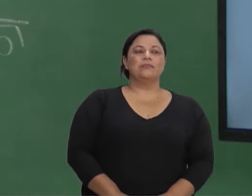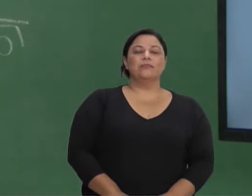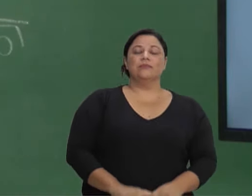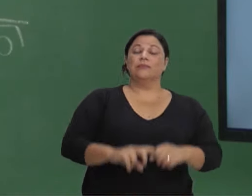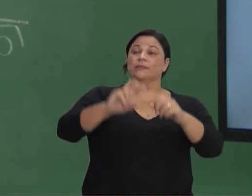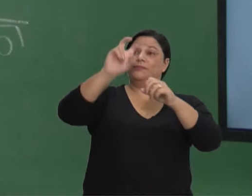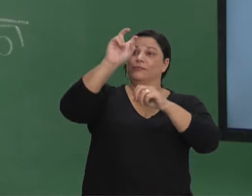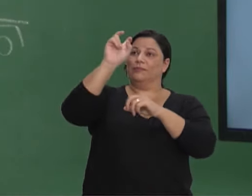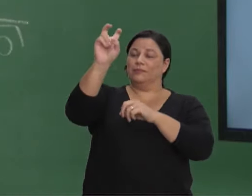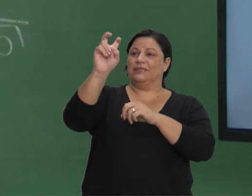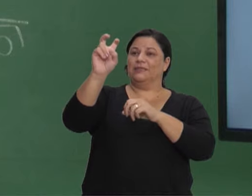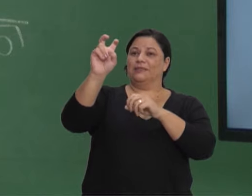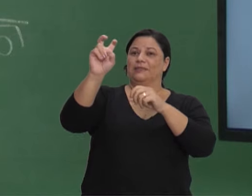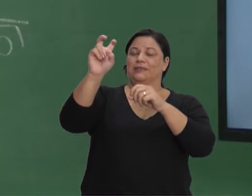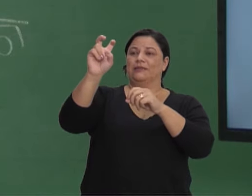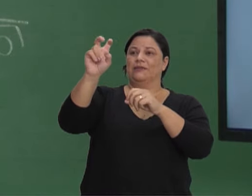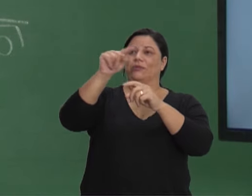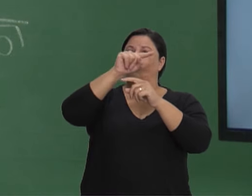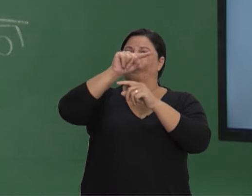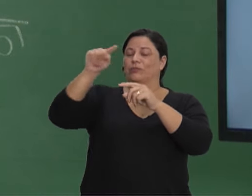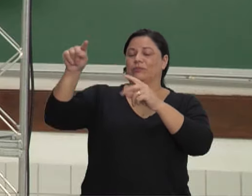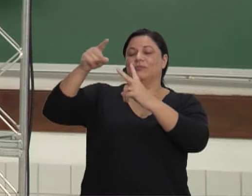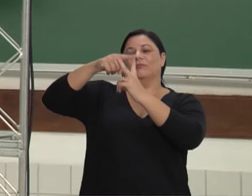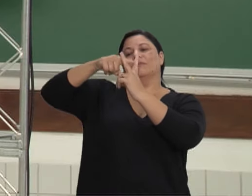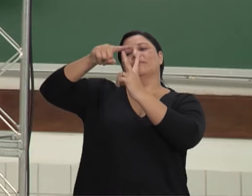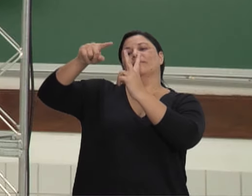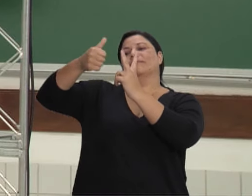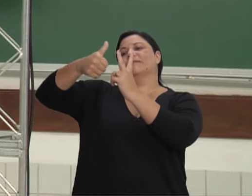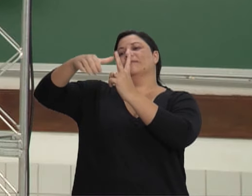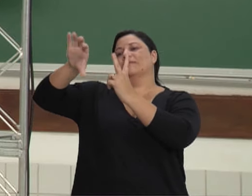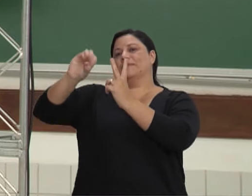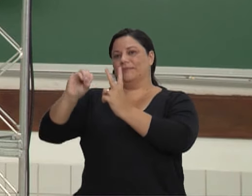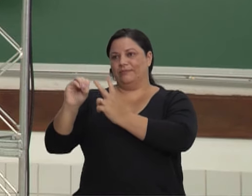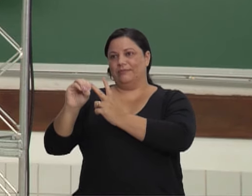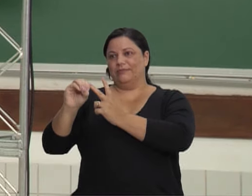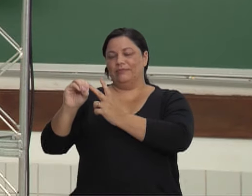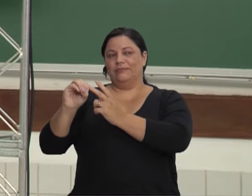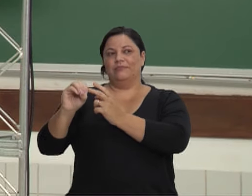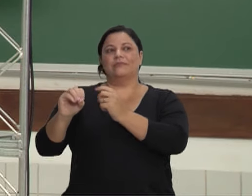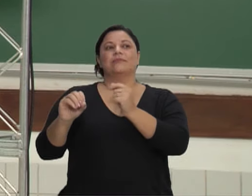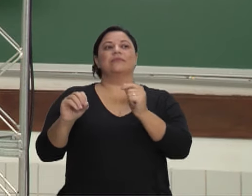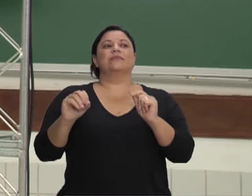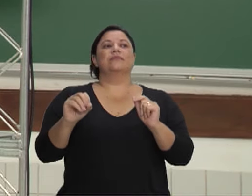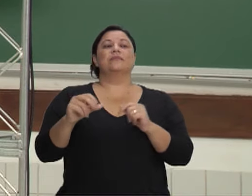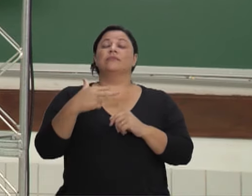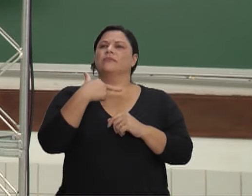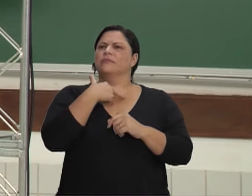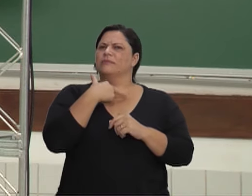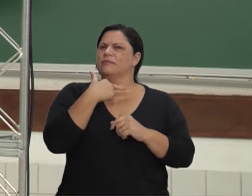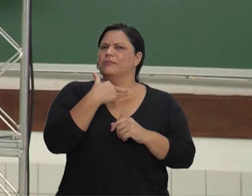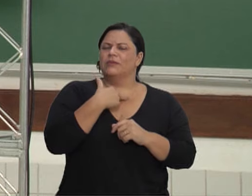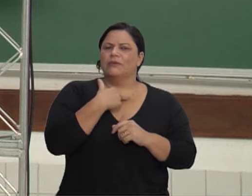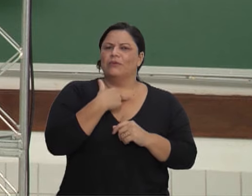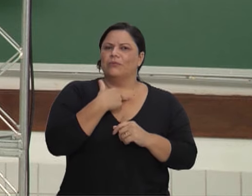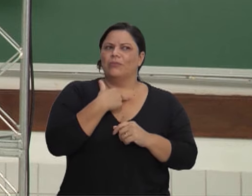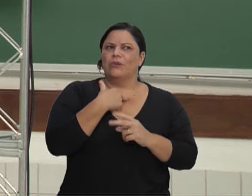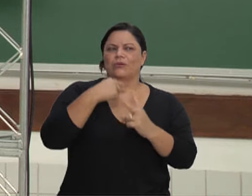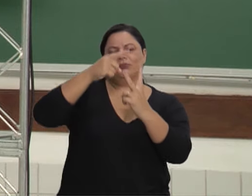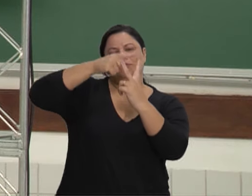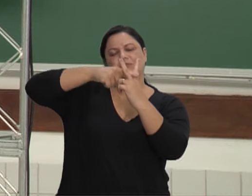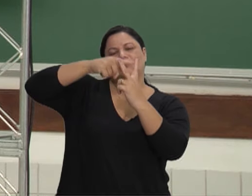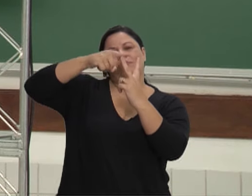Vou ficar com 5 sobre raiz de 10. O que eu tenho que fazer? Não posso ter raiz aqui no